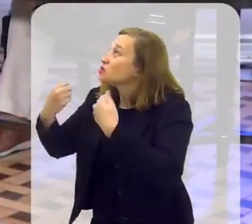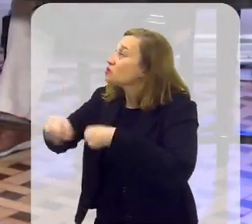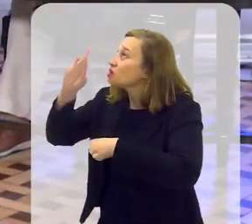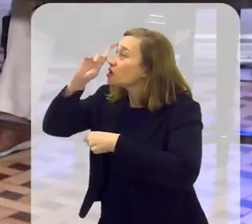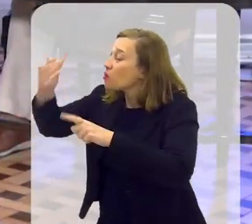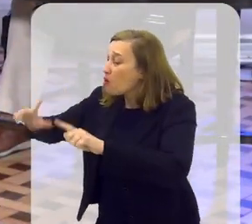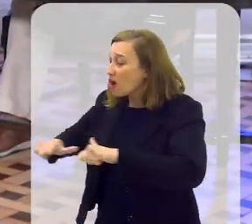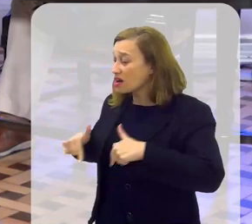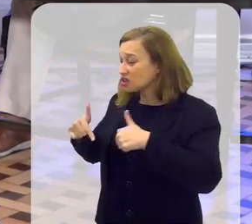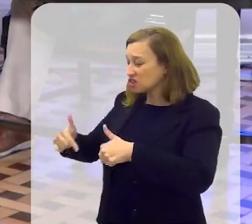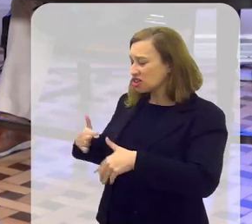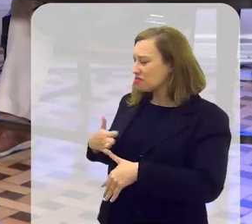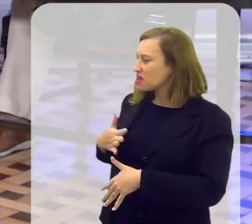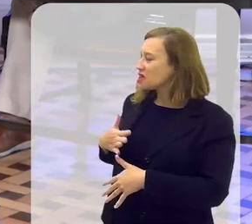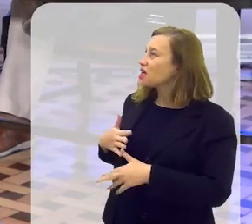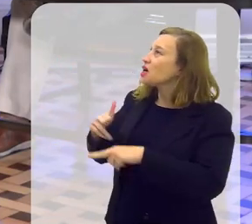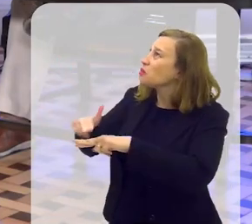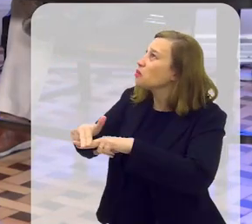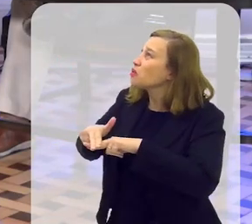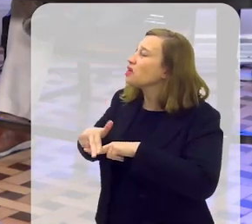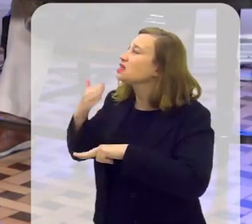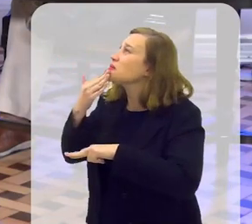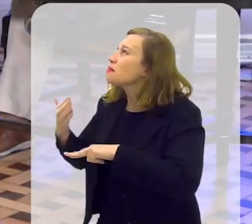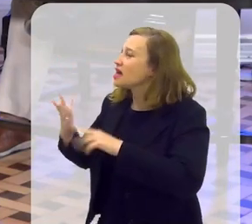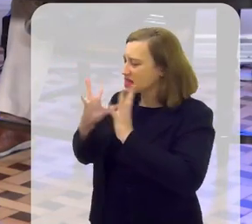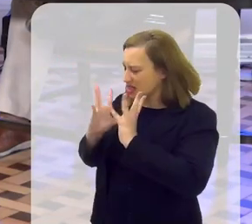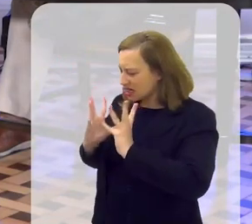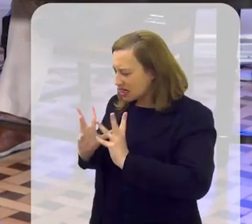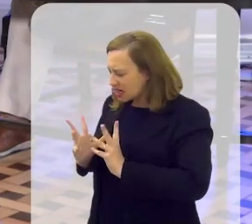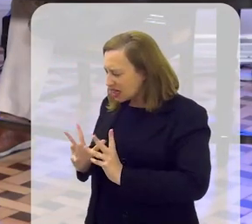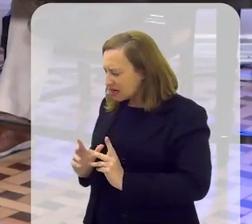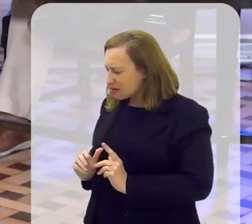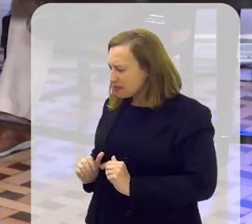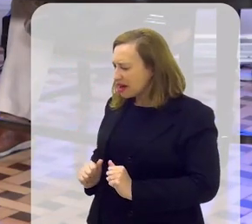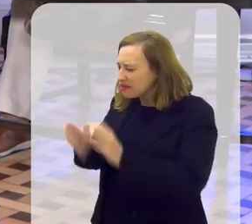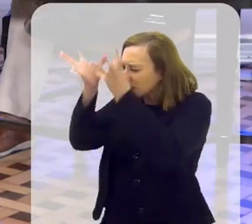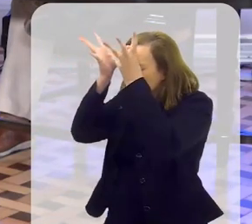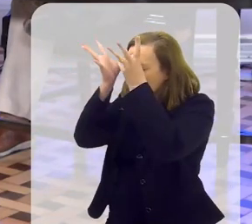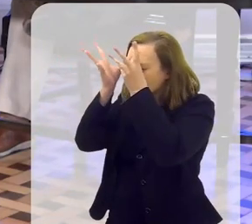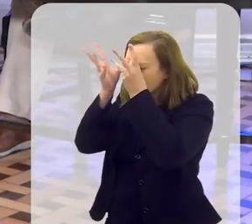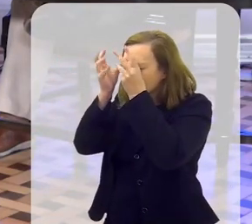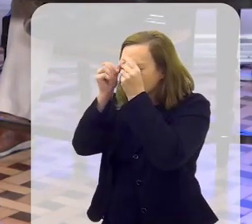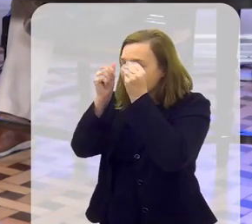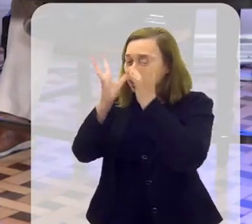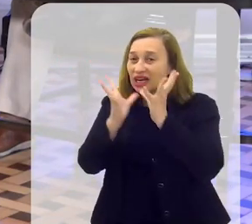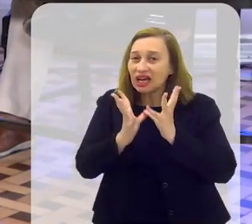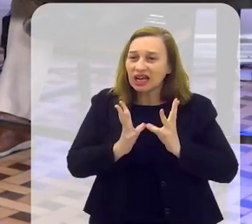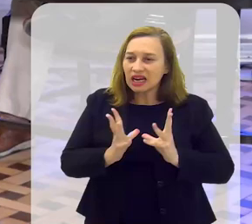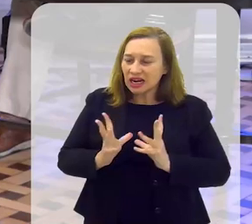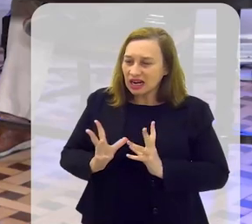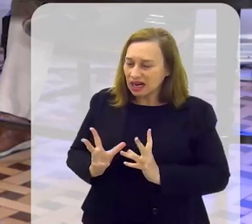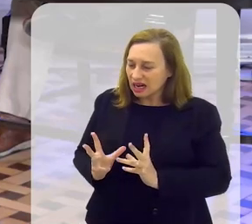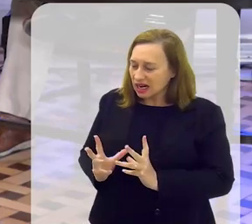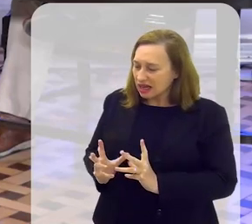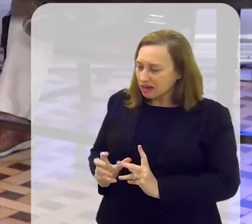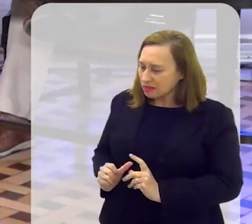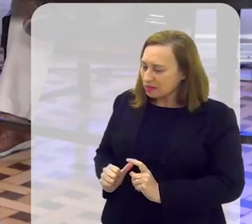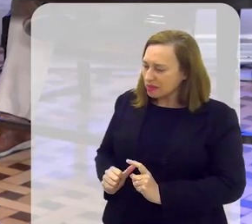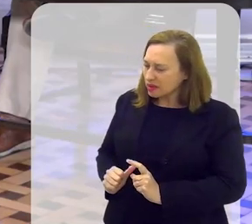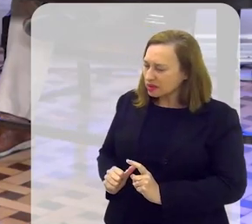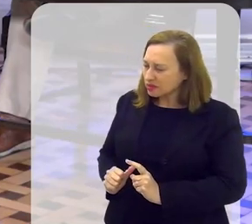Por isso me limpa me limpa me limpar me limpar